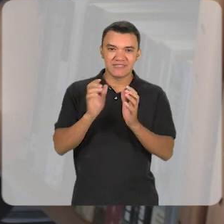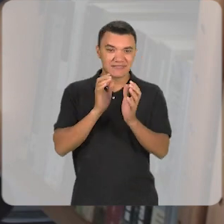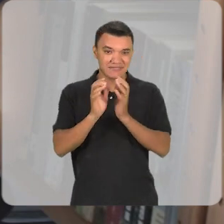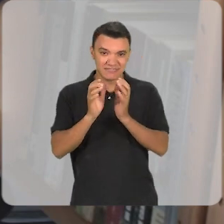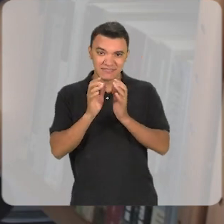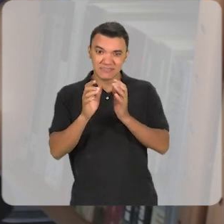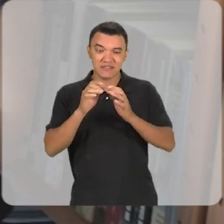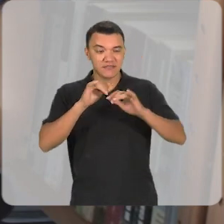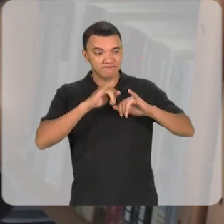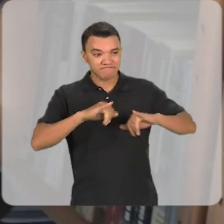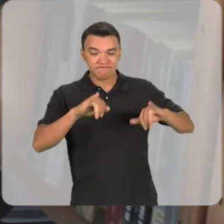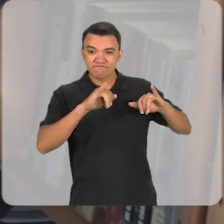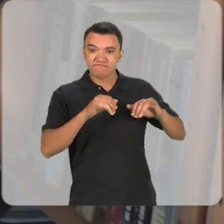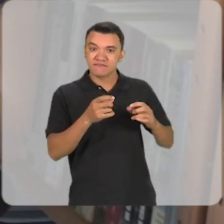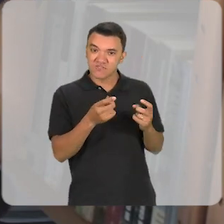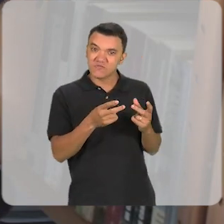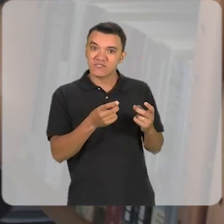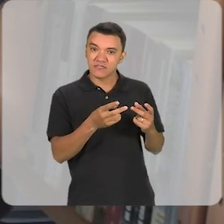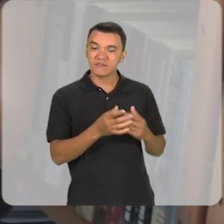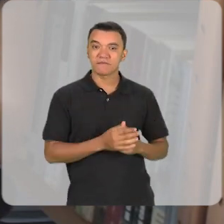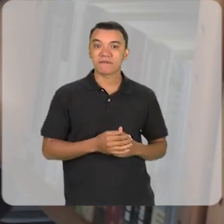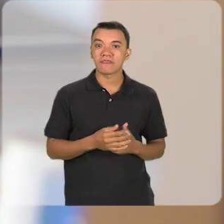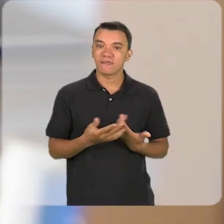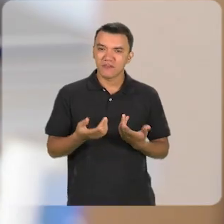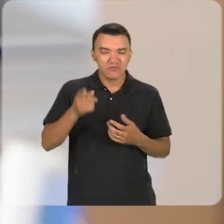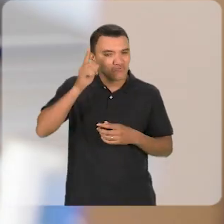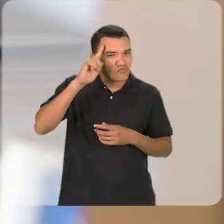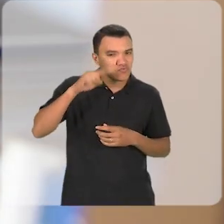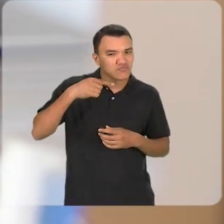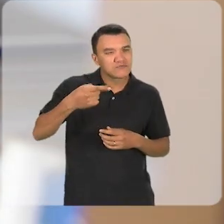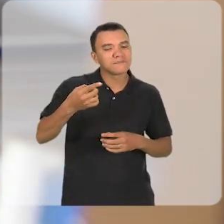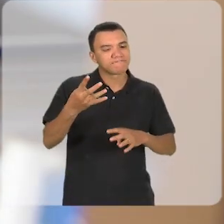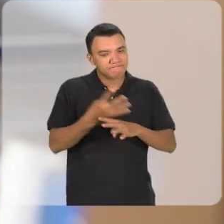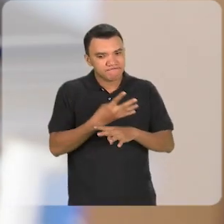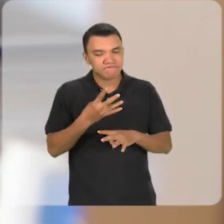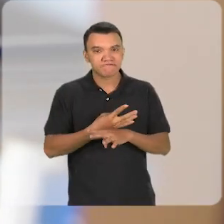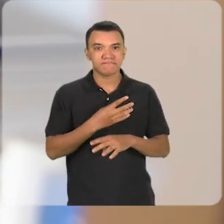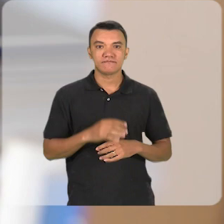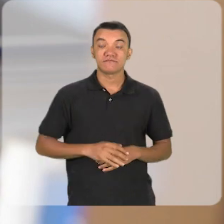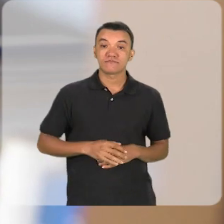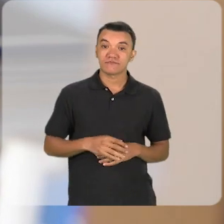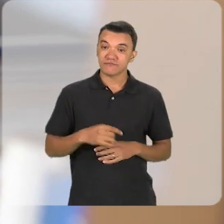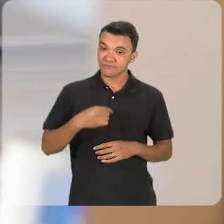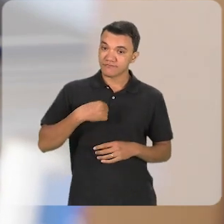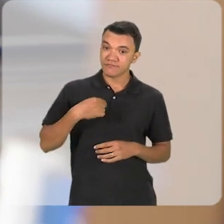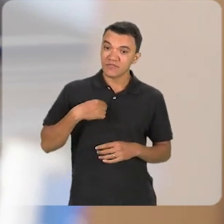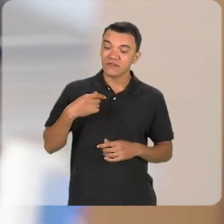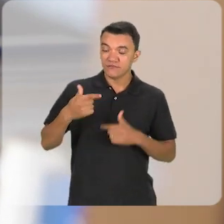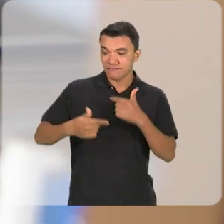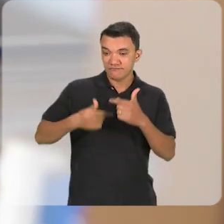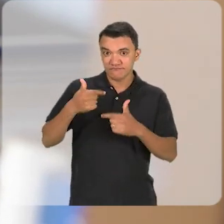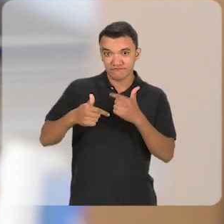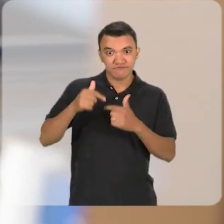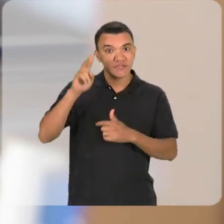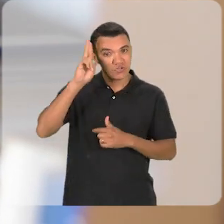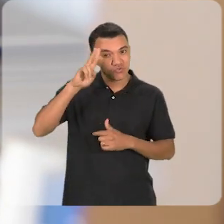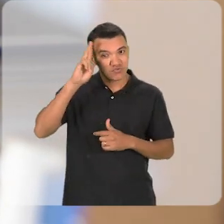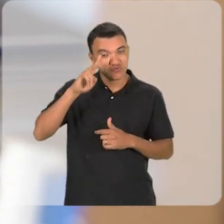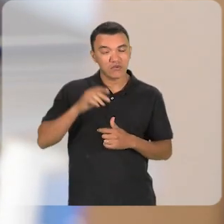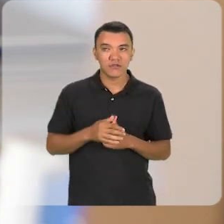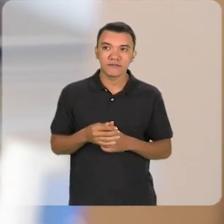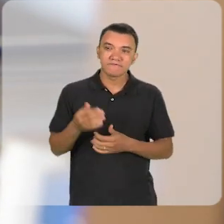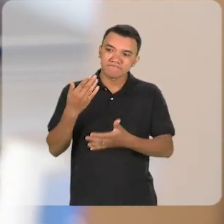das trabalhadoras, nessa luta diária pela sobrevivência. E como historiadora, né, eu